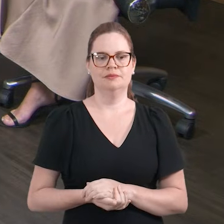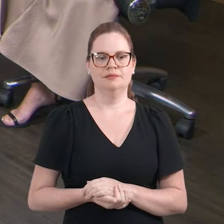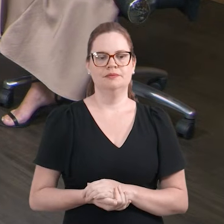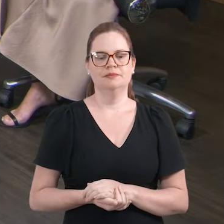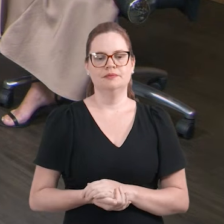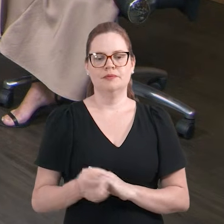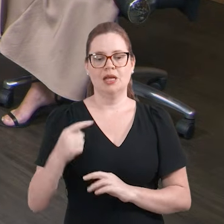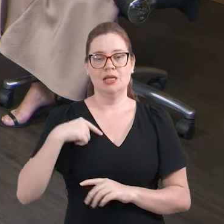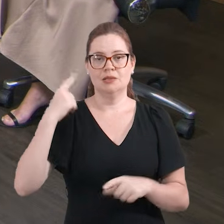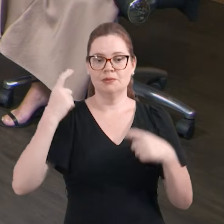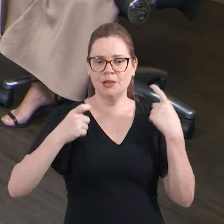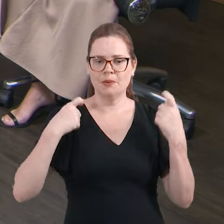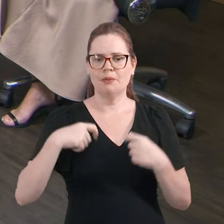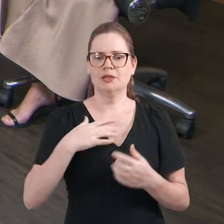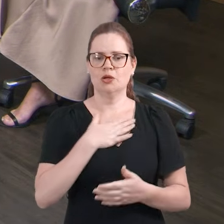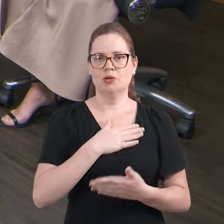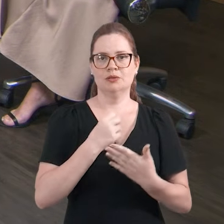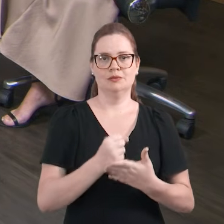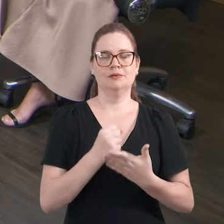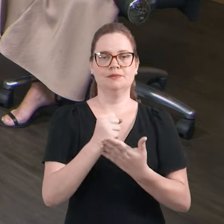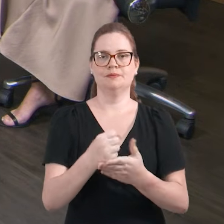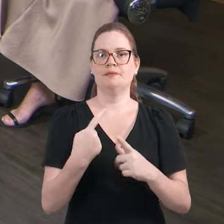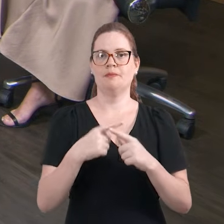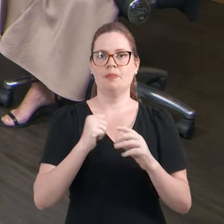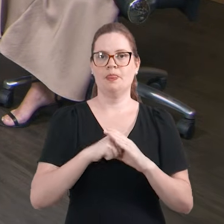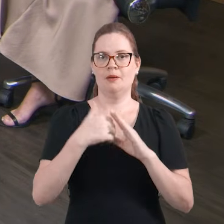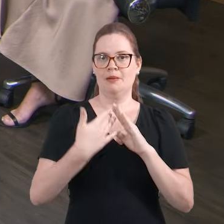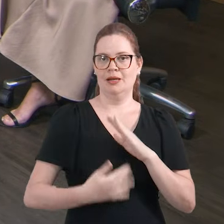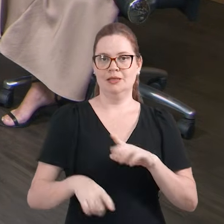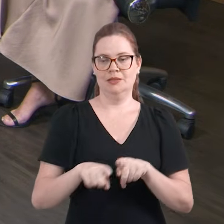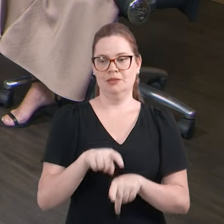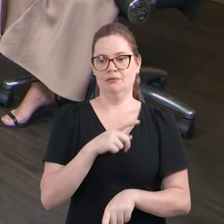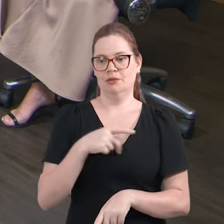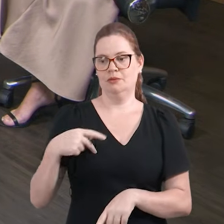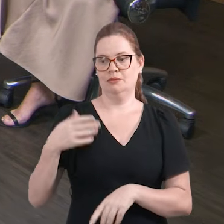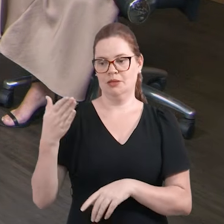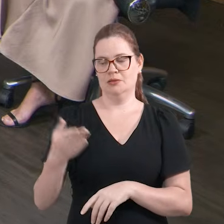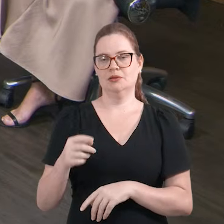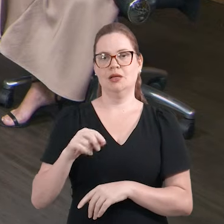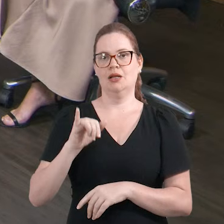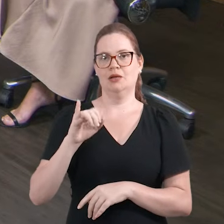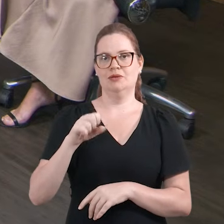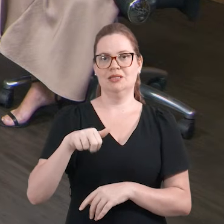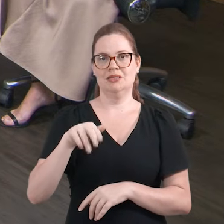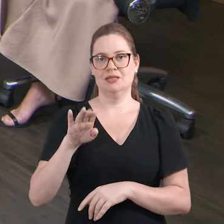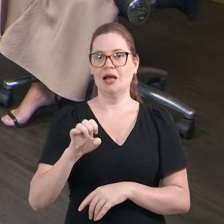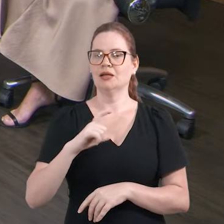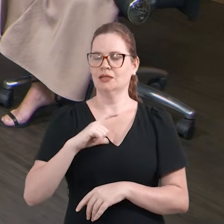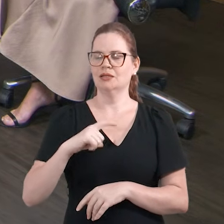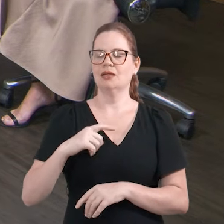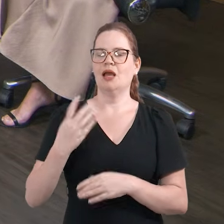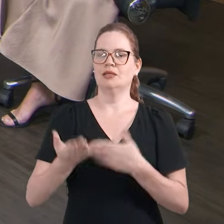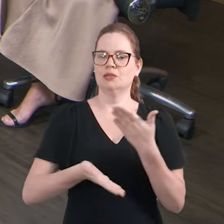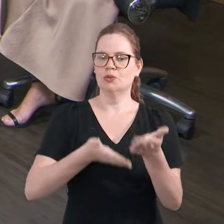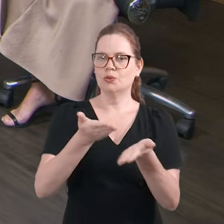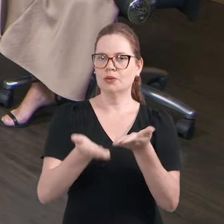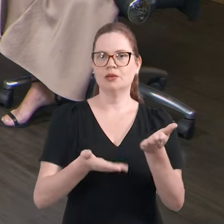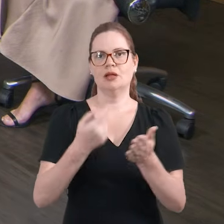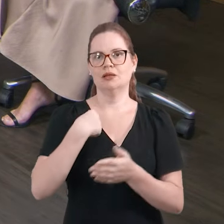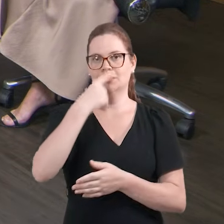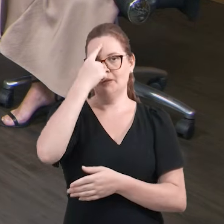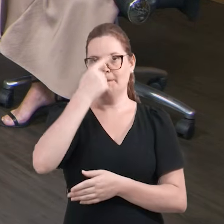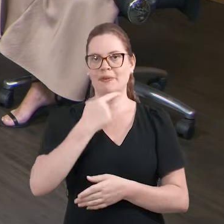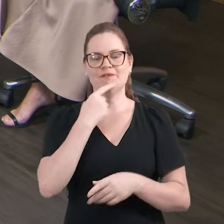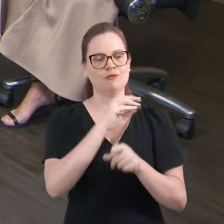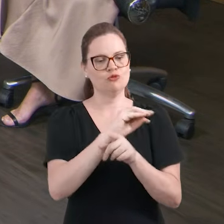visitam, Amém, são preocupados, dão assistência, que é uma característica do pastor que está lá, que é o pastor Isaac, que tem esse perfil, né? esse